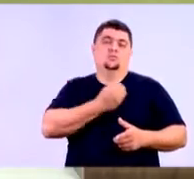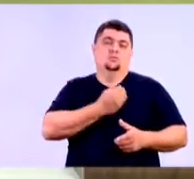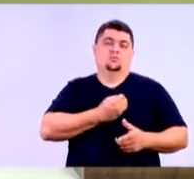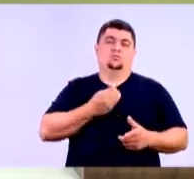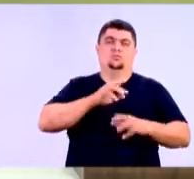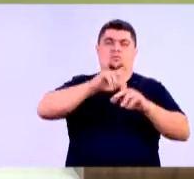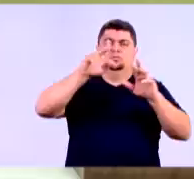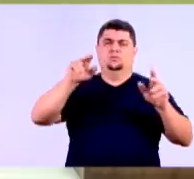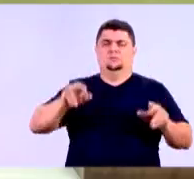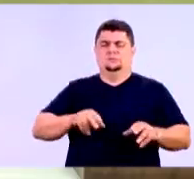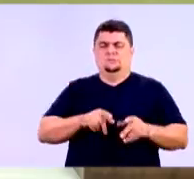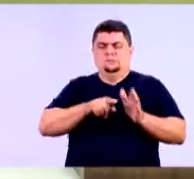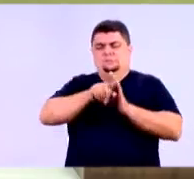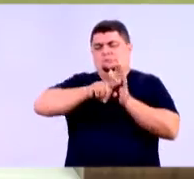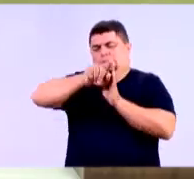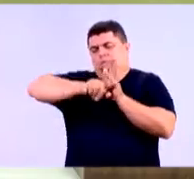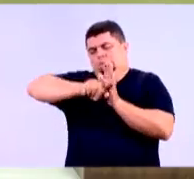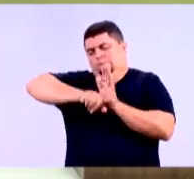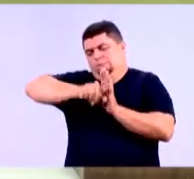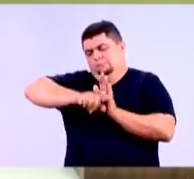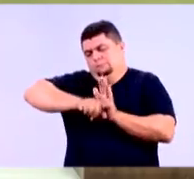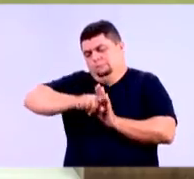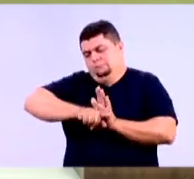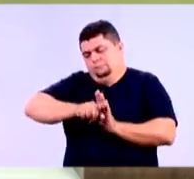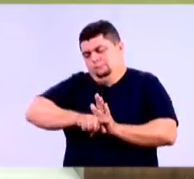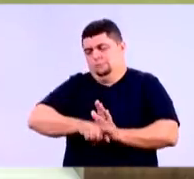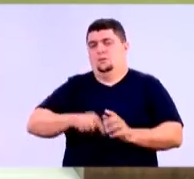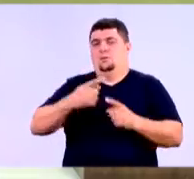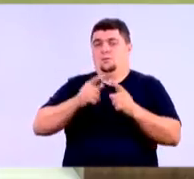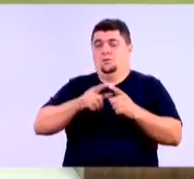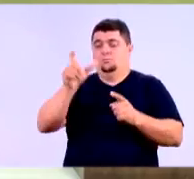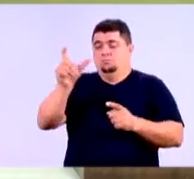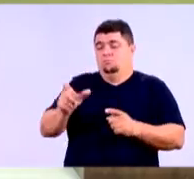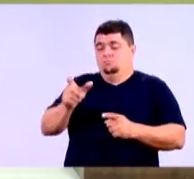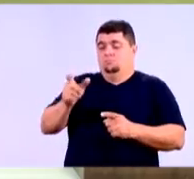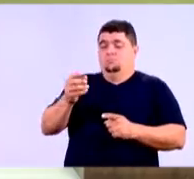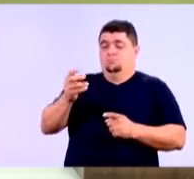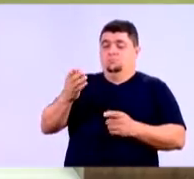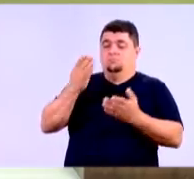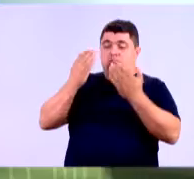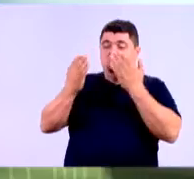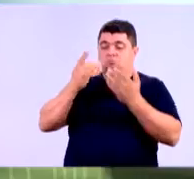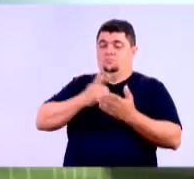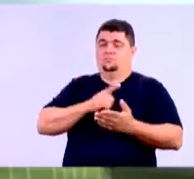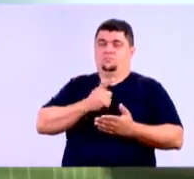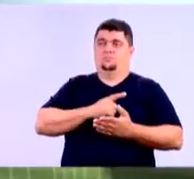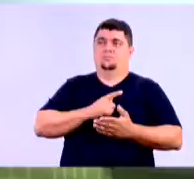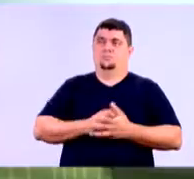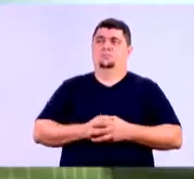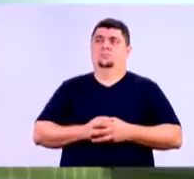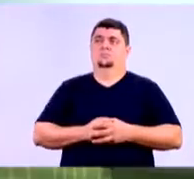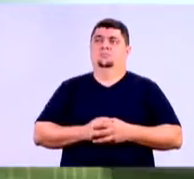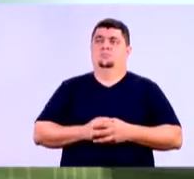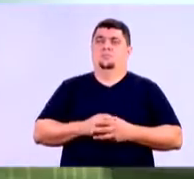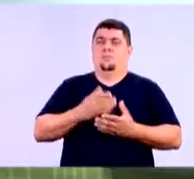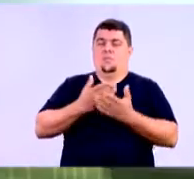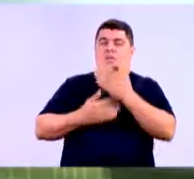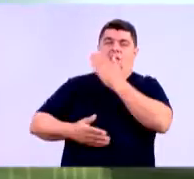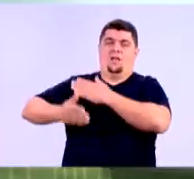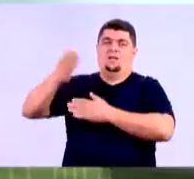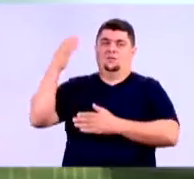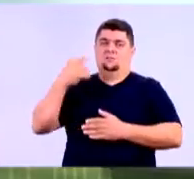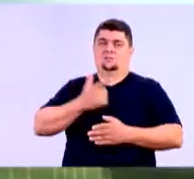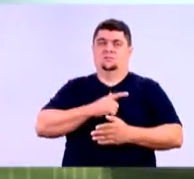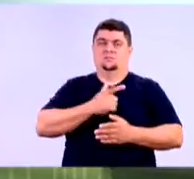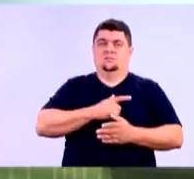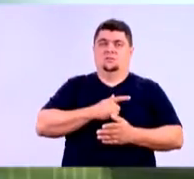ali uma série de informações para que ele possa analisar o seu perfil e verificar a sua capacidade de pagamento. Gente, na aula passada nós falamos